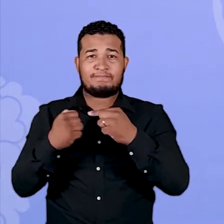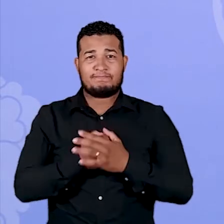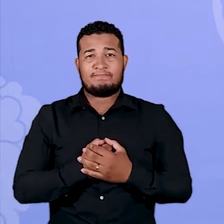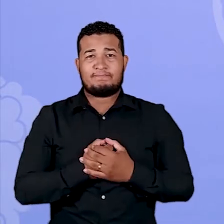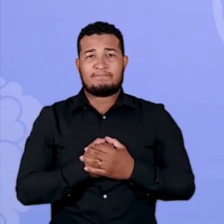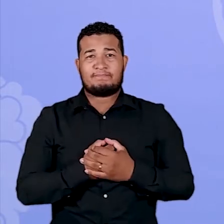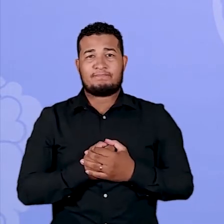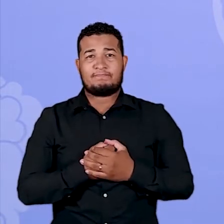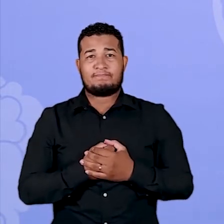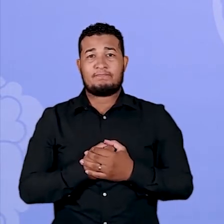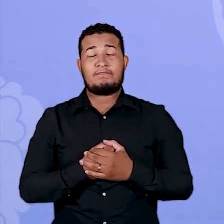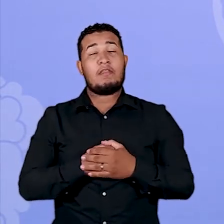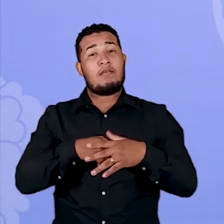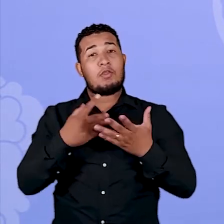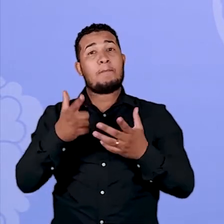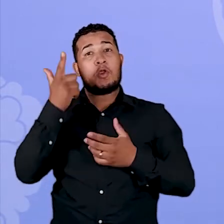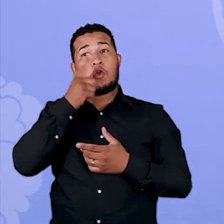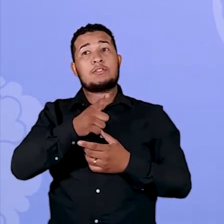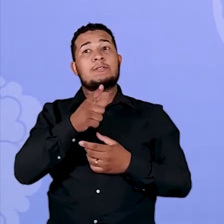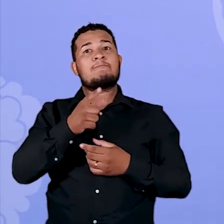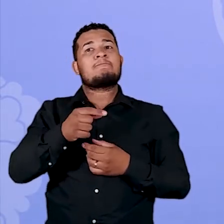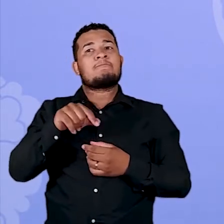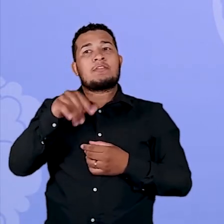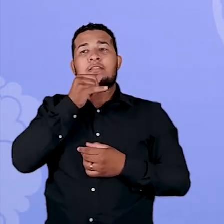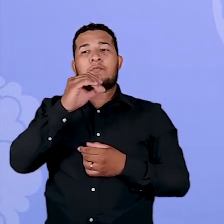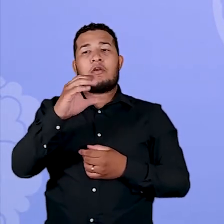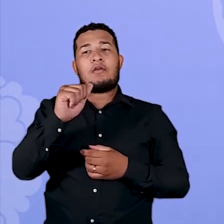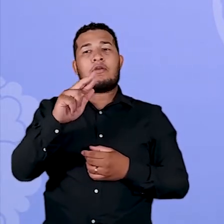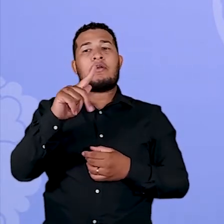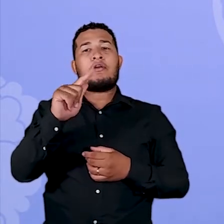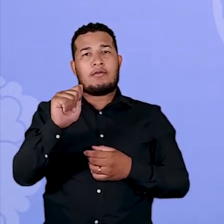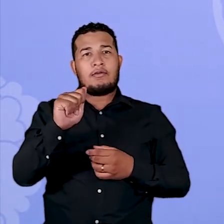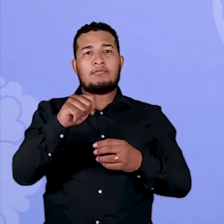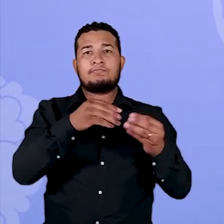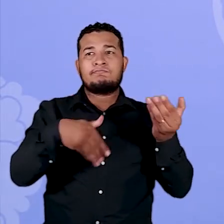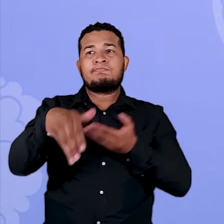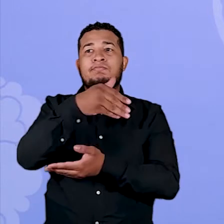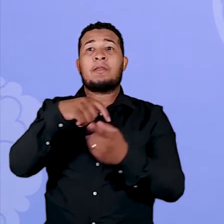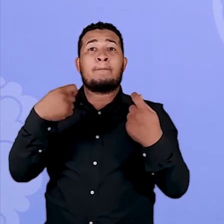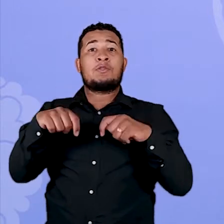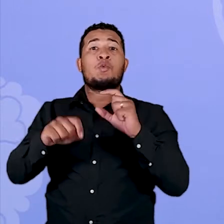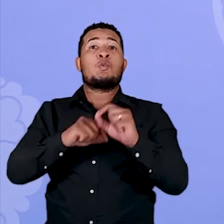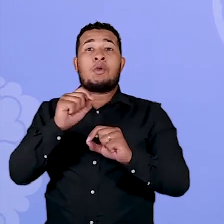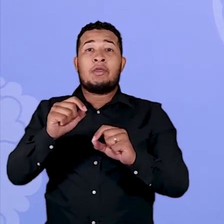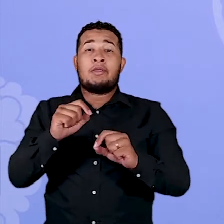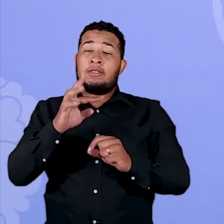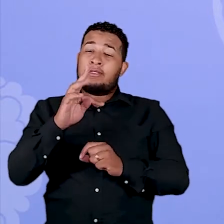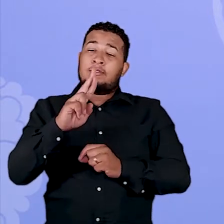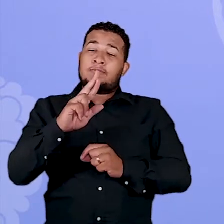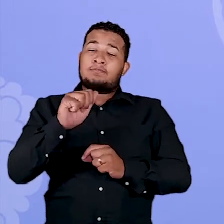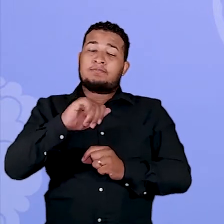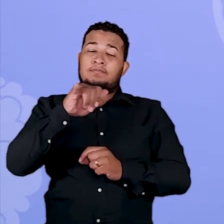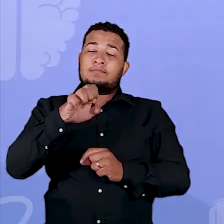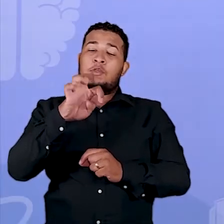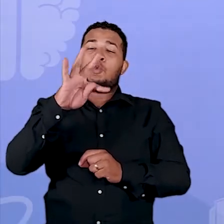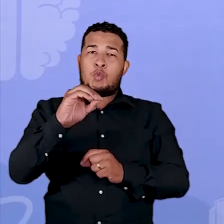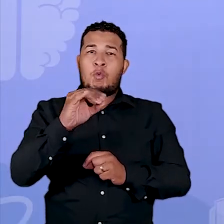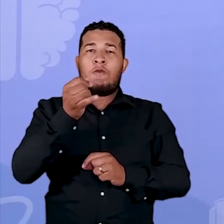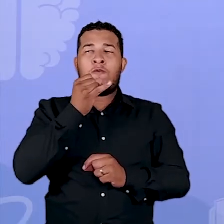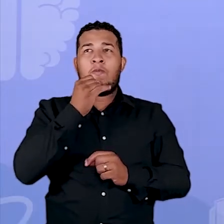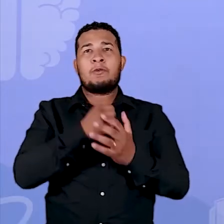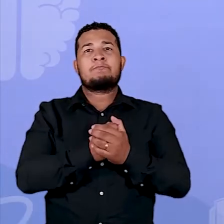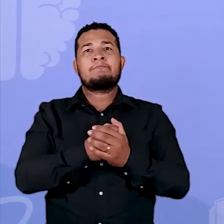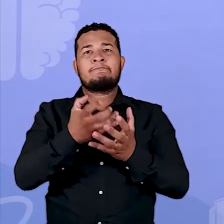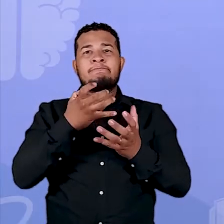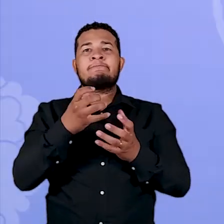condutor, no nosso caso. Bom, para a gente então conseguir transferir essa carga de um lado para o outro, eu vou precisar de um trajeto. Eu quero que